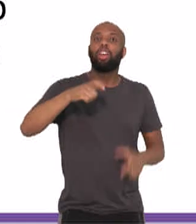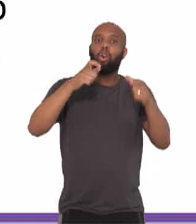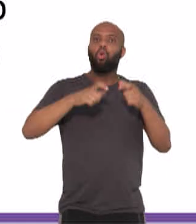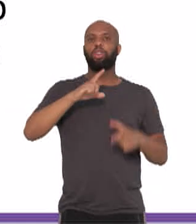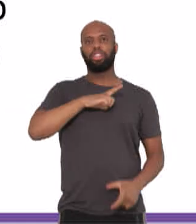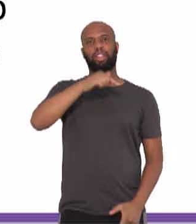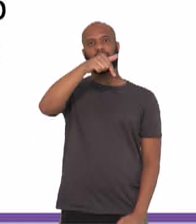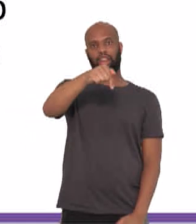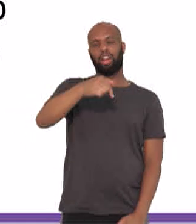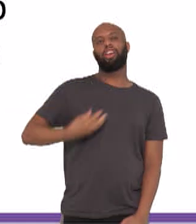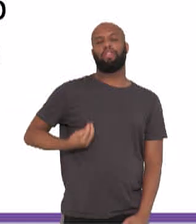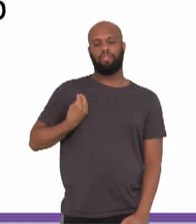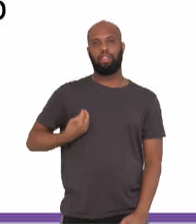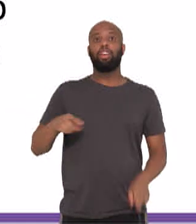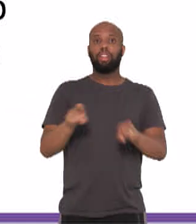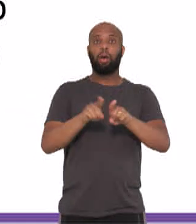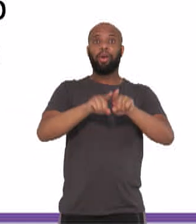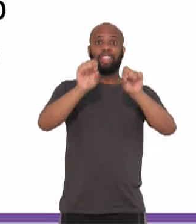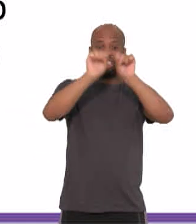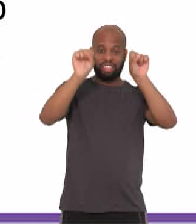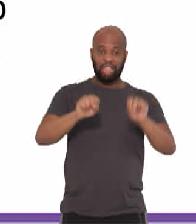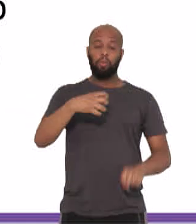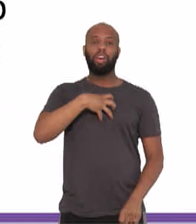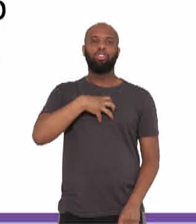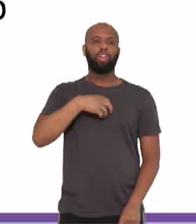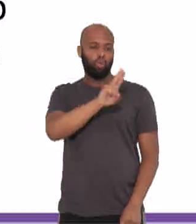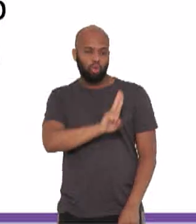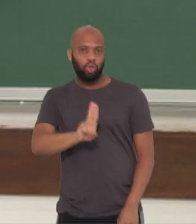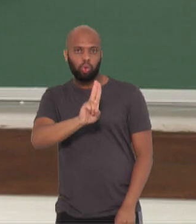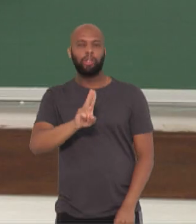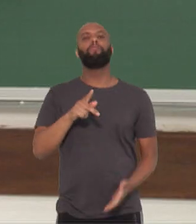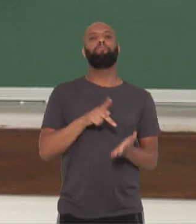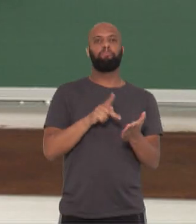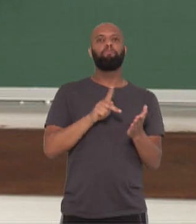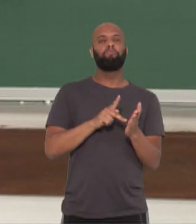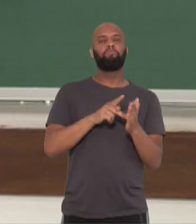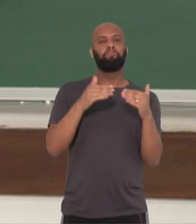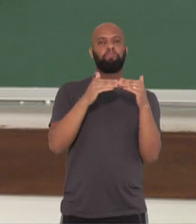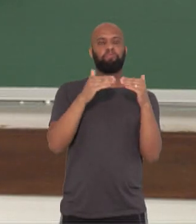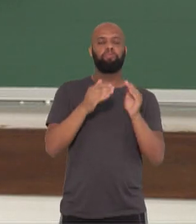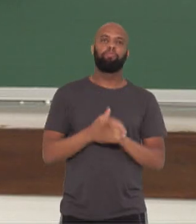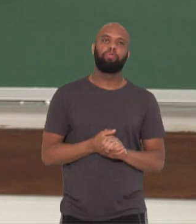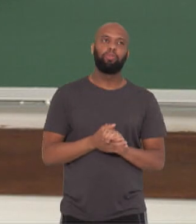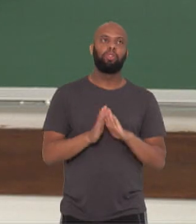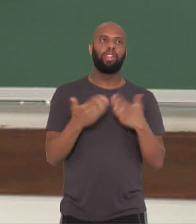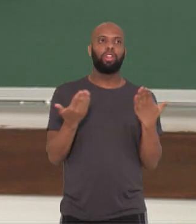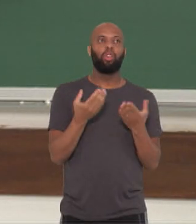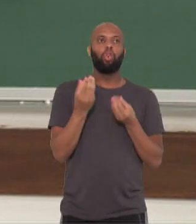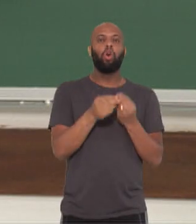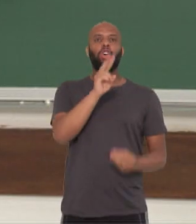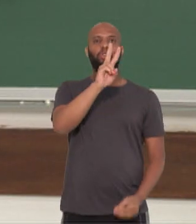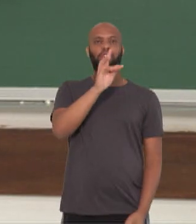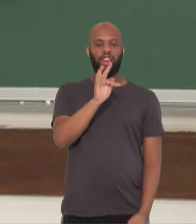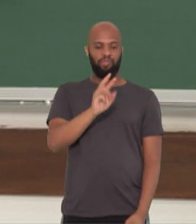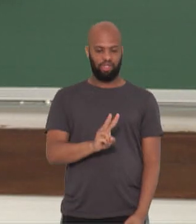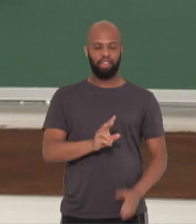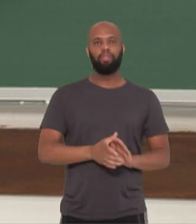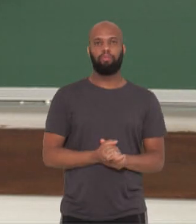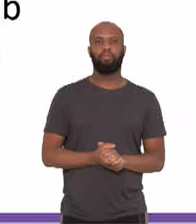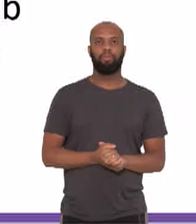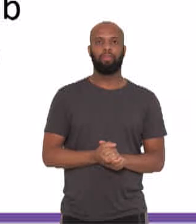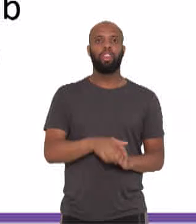cargas estão e do sistema de unidades utilizado. Corretamente. Então aqui verificando fica VFV,